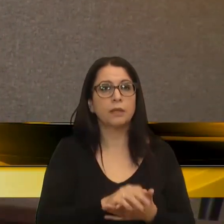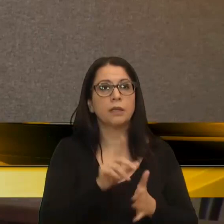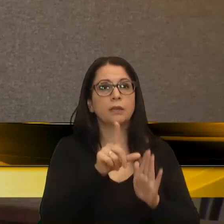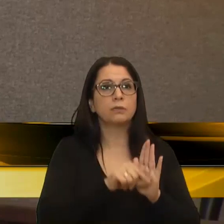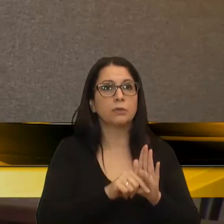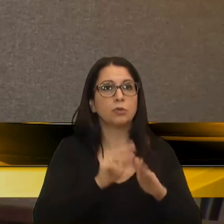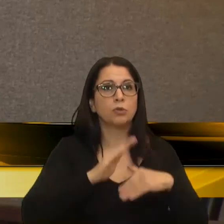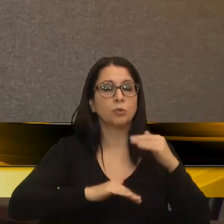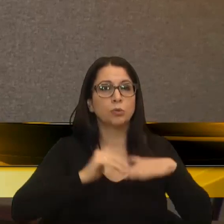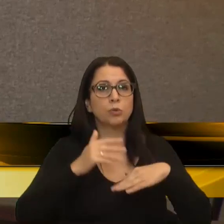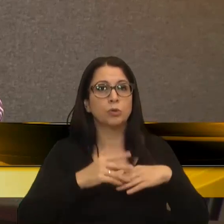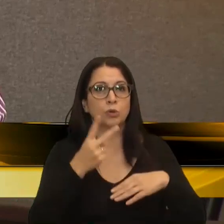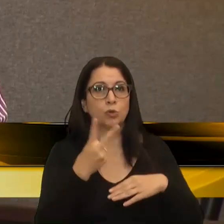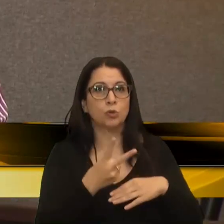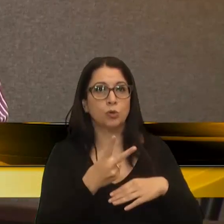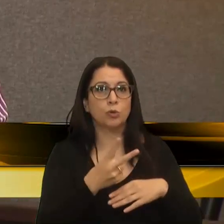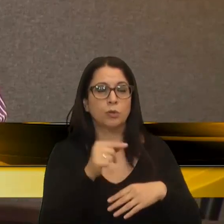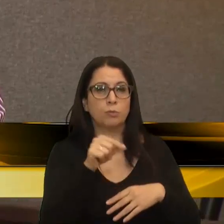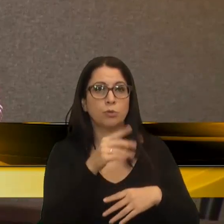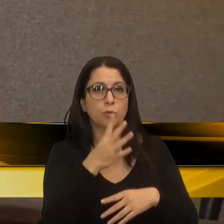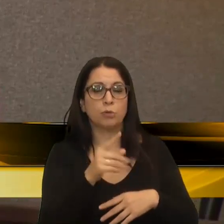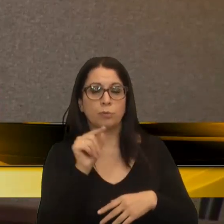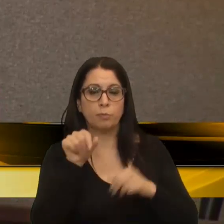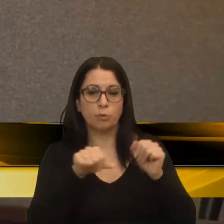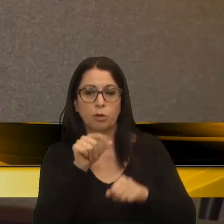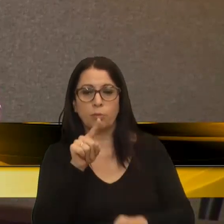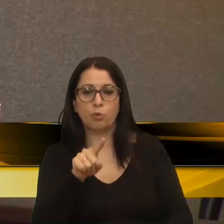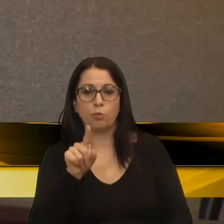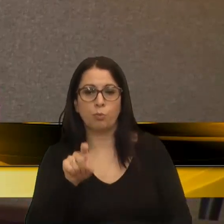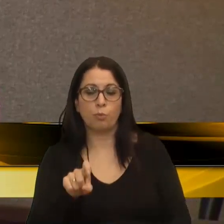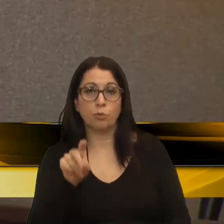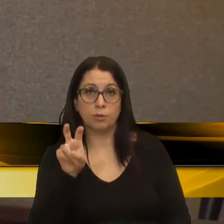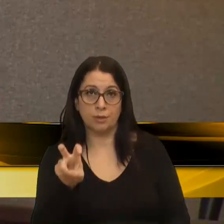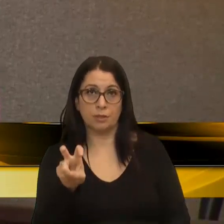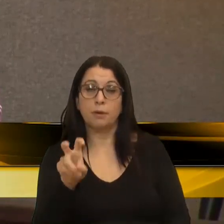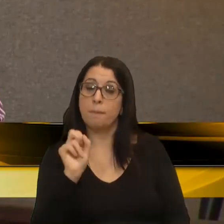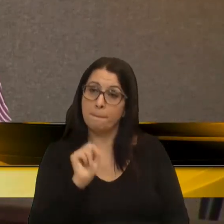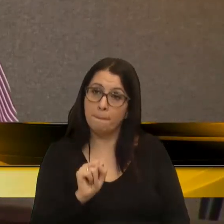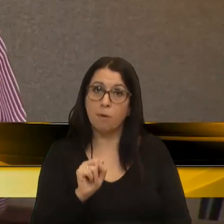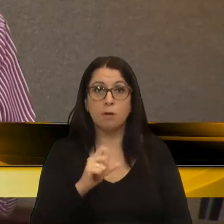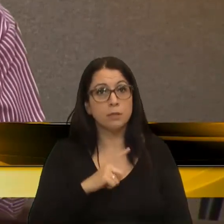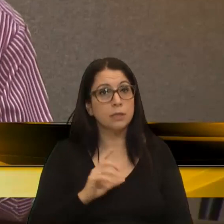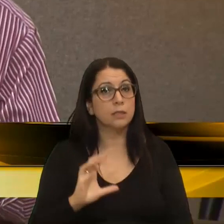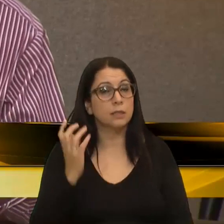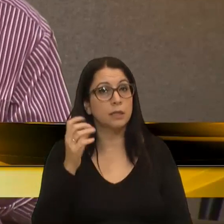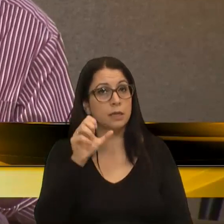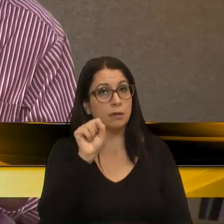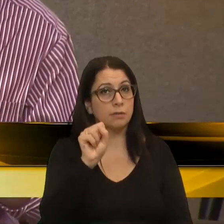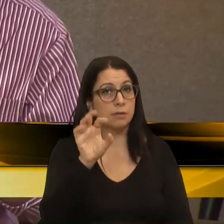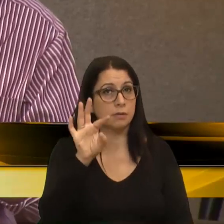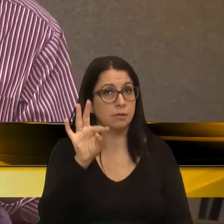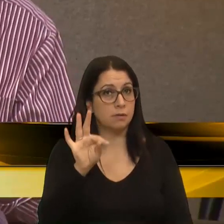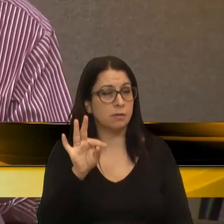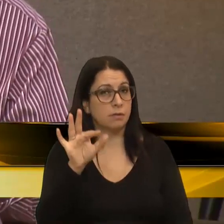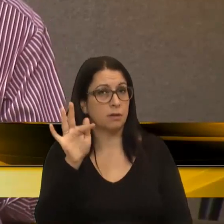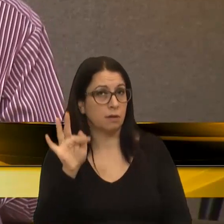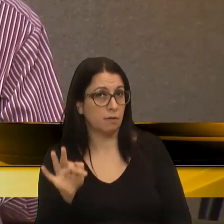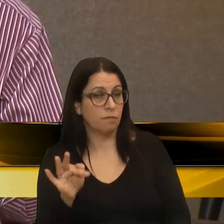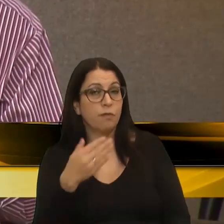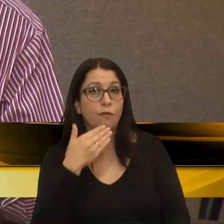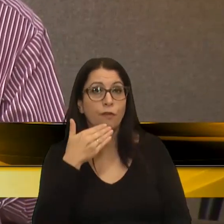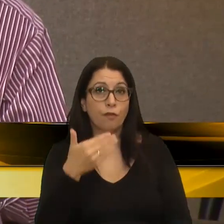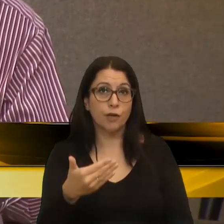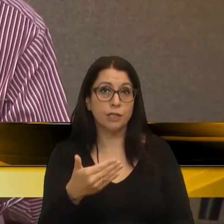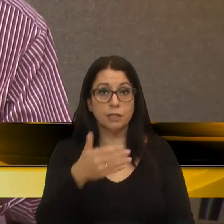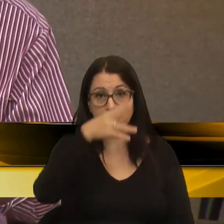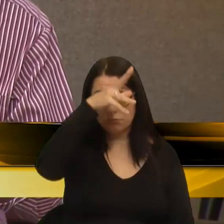da construção de 2,4 para 1,5. Pode ter decisão no STF favorecendo o